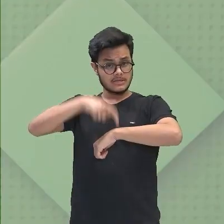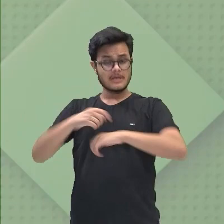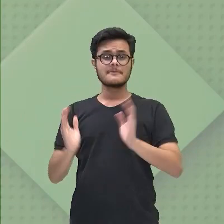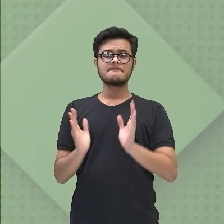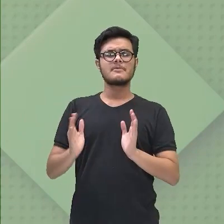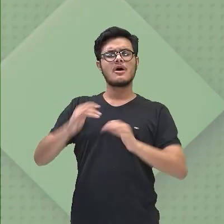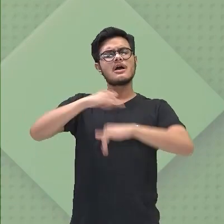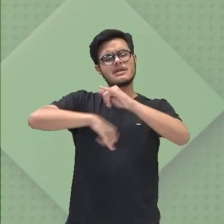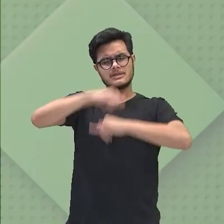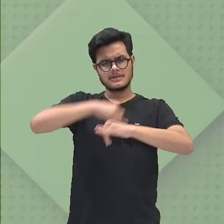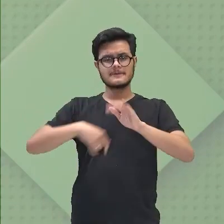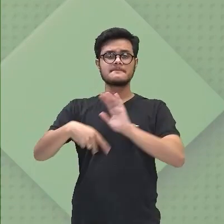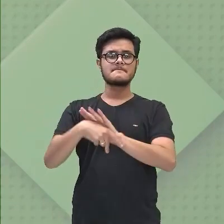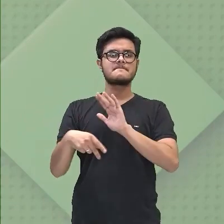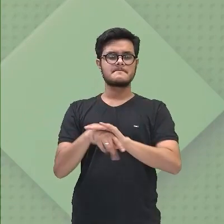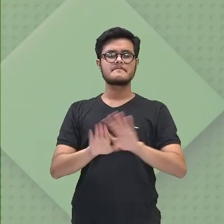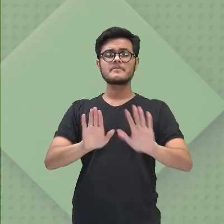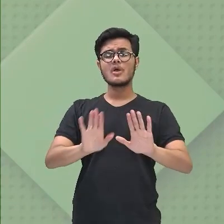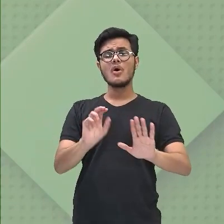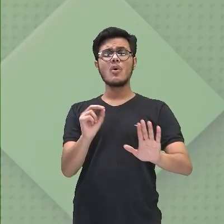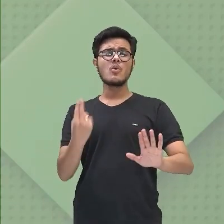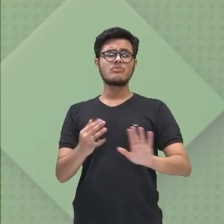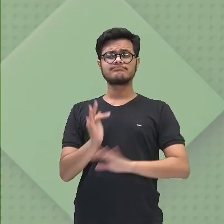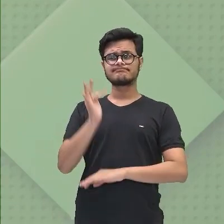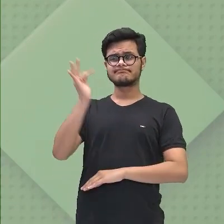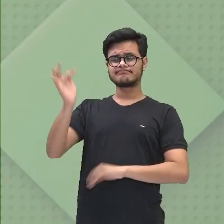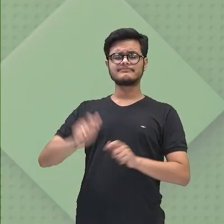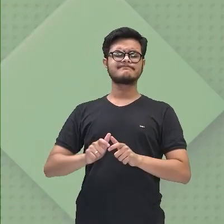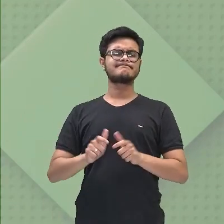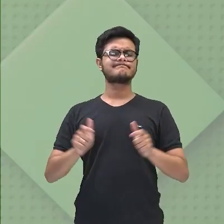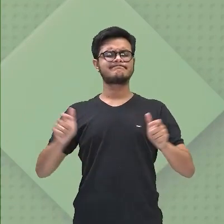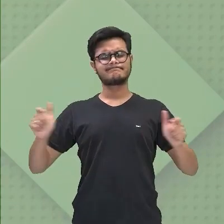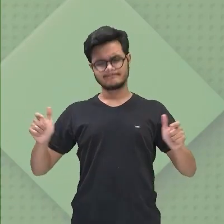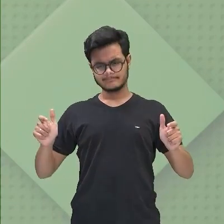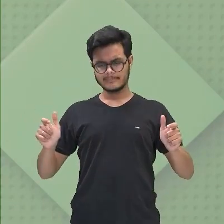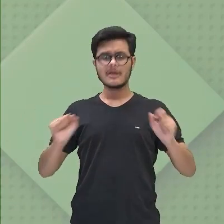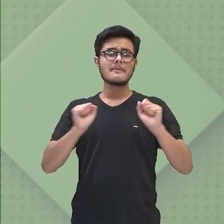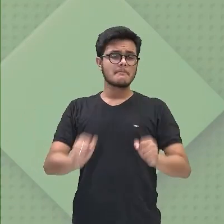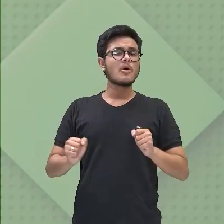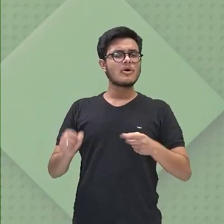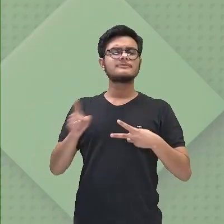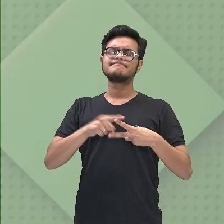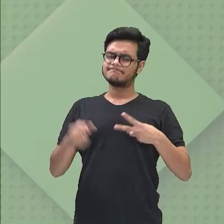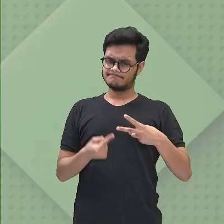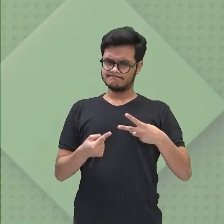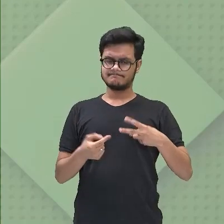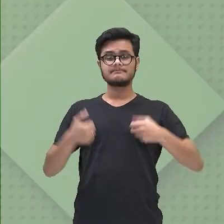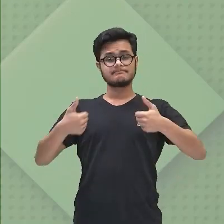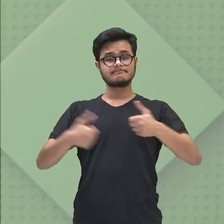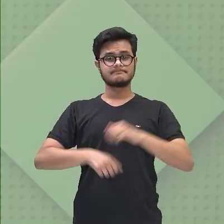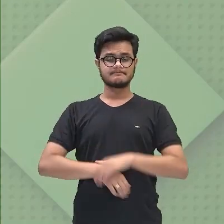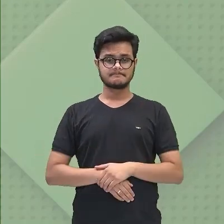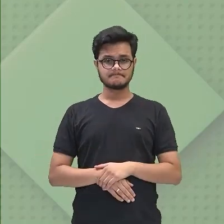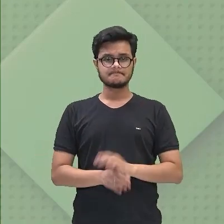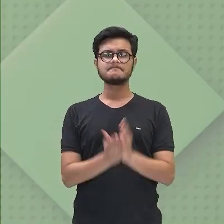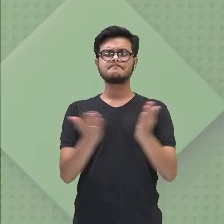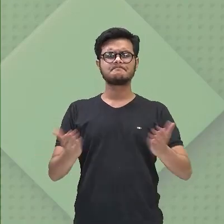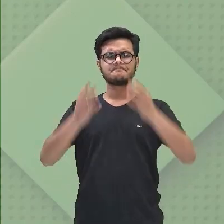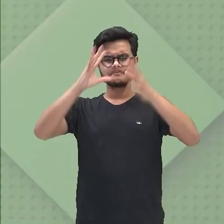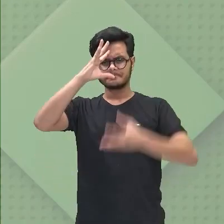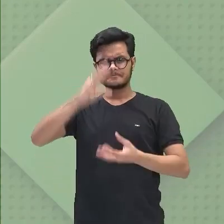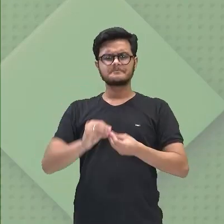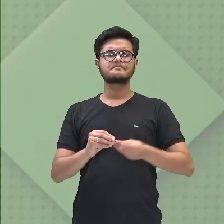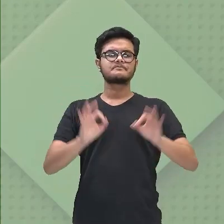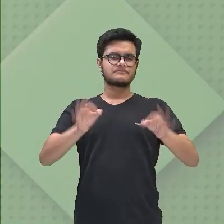tempo ou em um prazo um pouco mais longo. E aí, por isso, a gente diz que ela pode ser renovável ou não renovável. E a gente vai entender aí